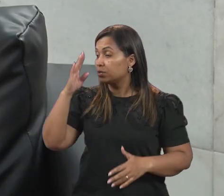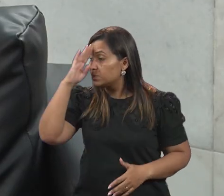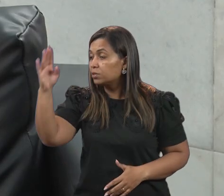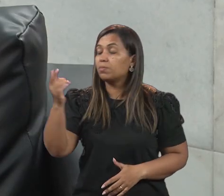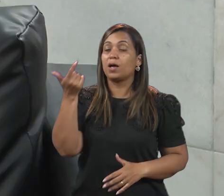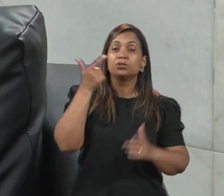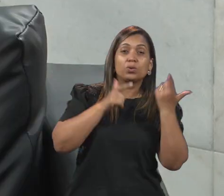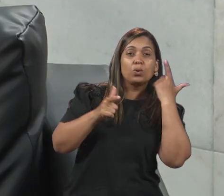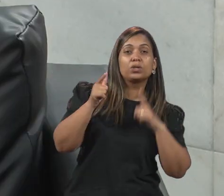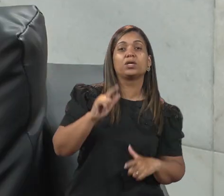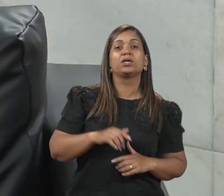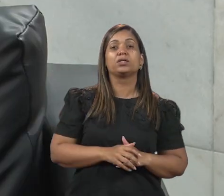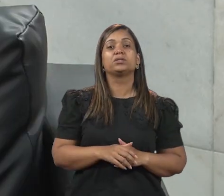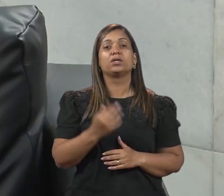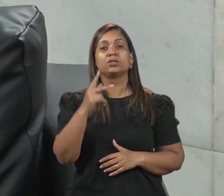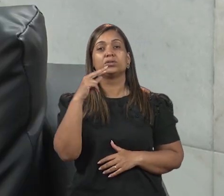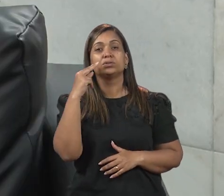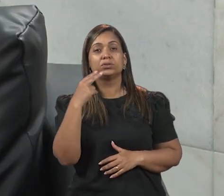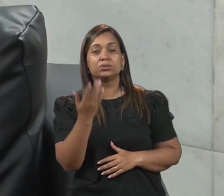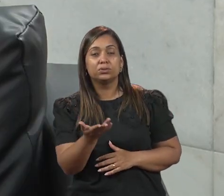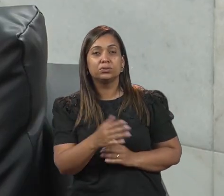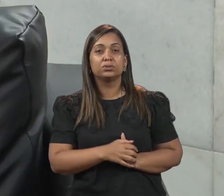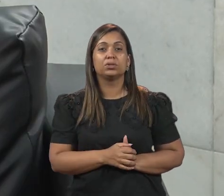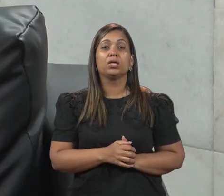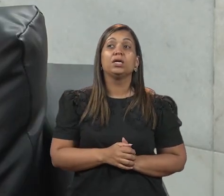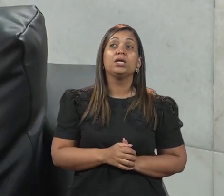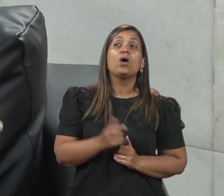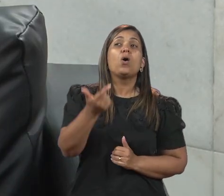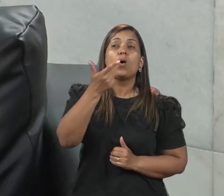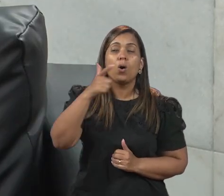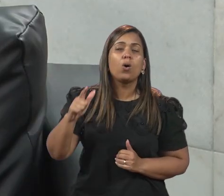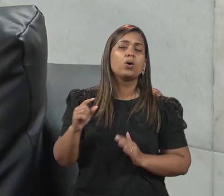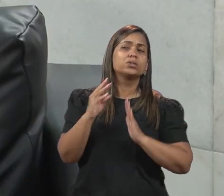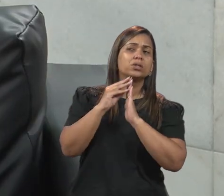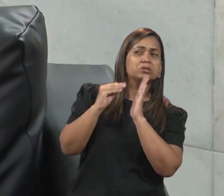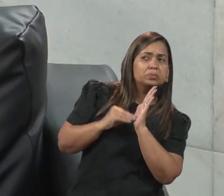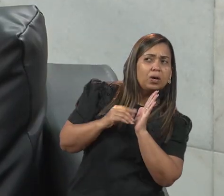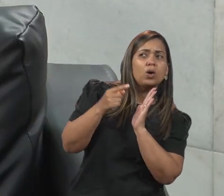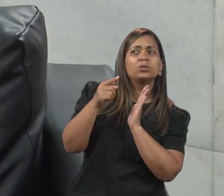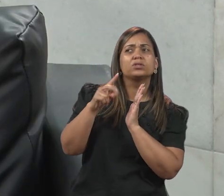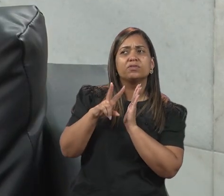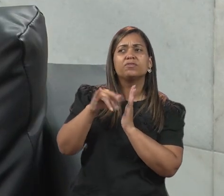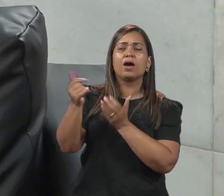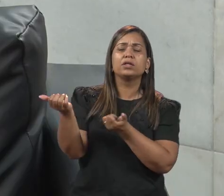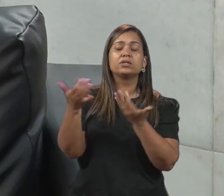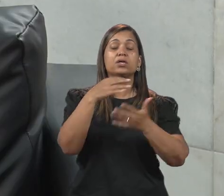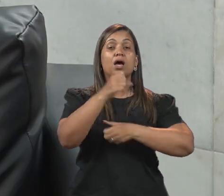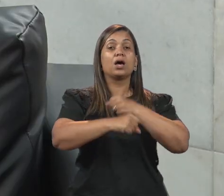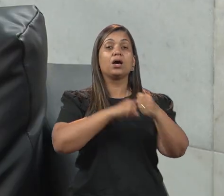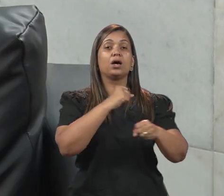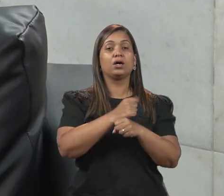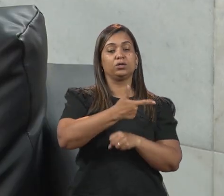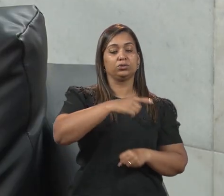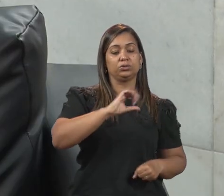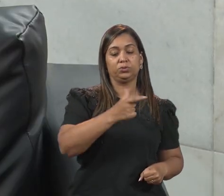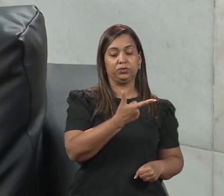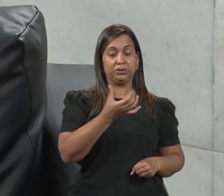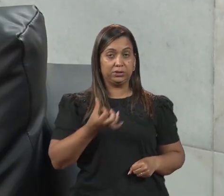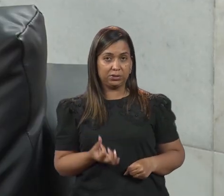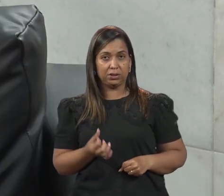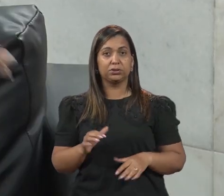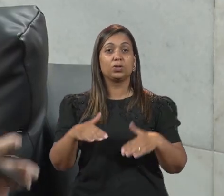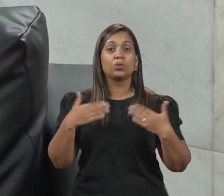conquistas do gabinete do senhor e que outras pautas o senhor acredita que deve trazer aqui em 2026. Quais serão